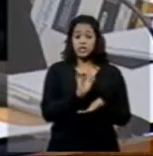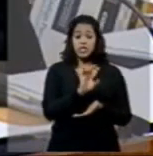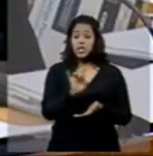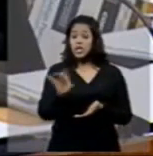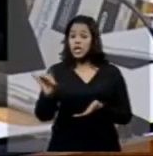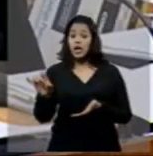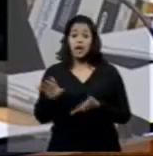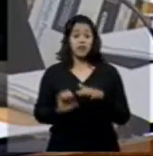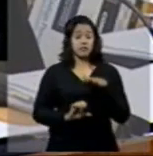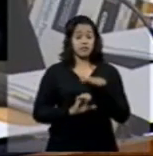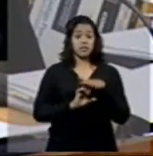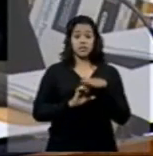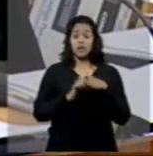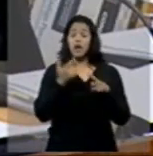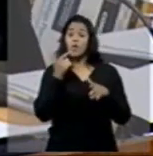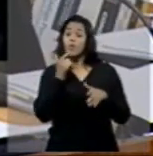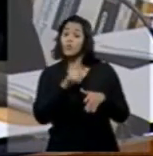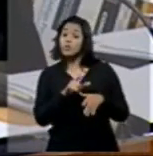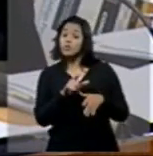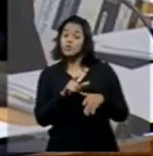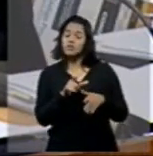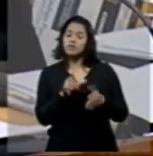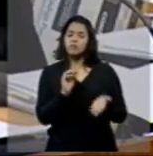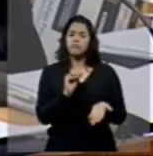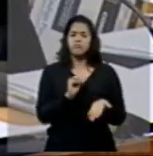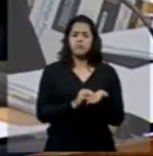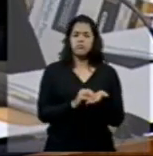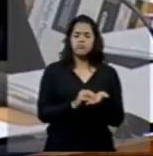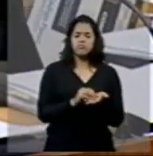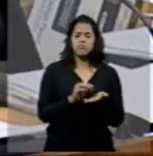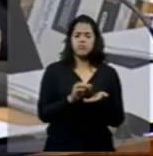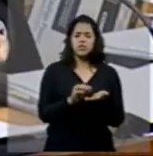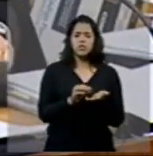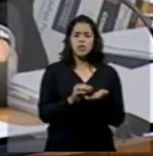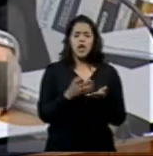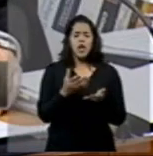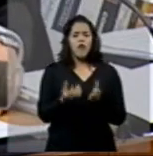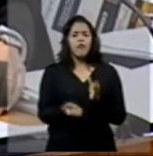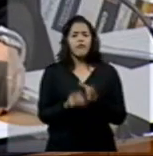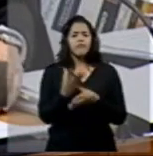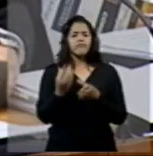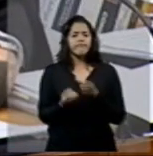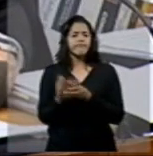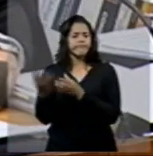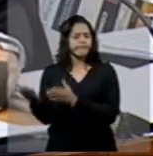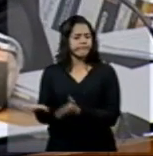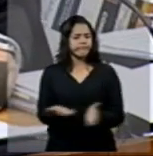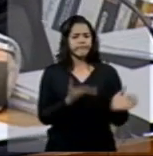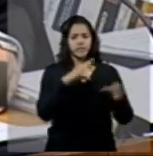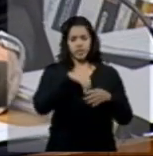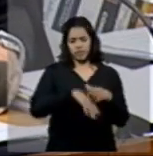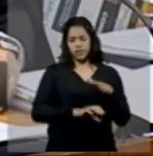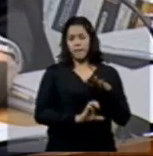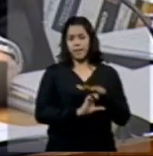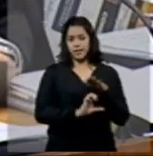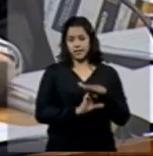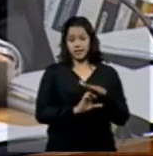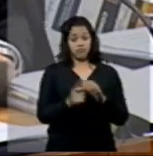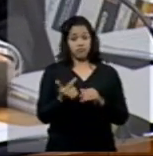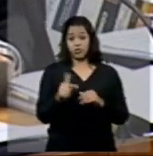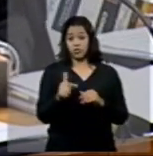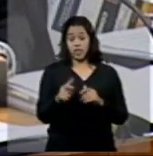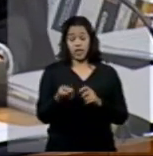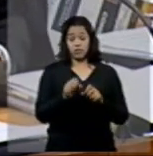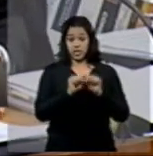empreendedores pudesse estabelecer o fluxo de produção na sua empresa. Não há no sistema